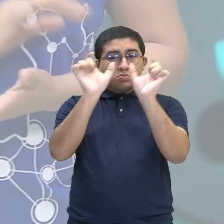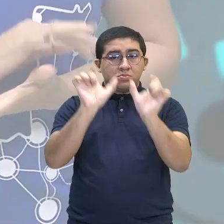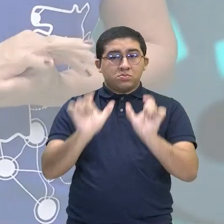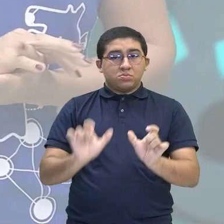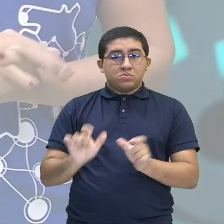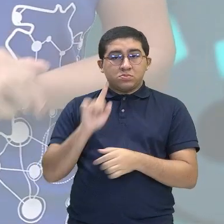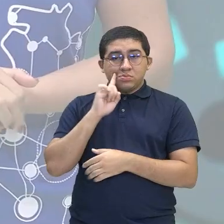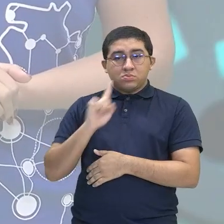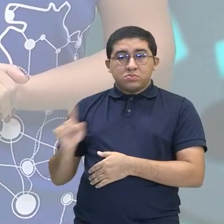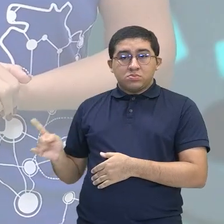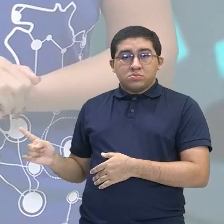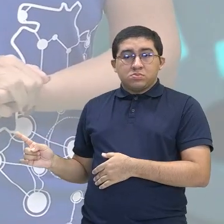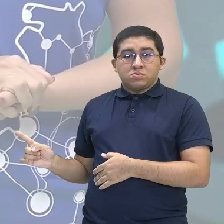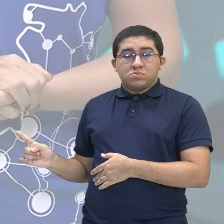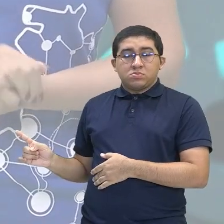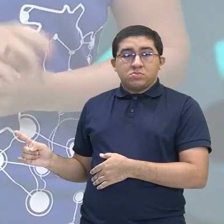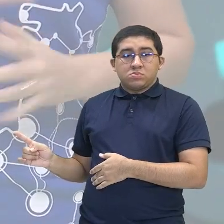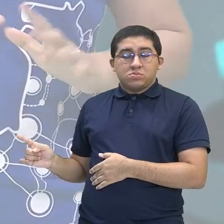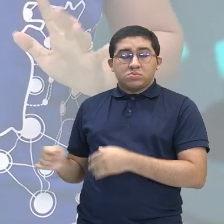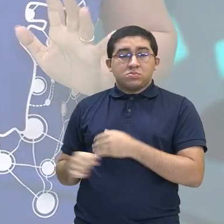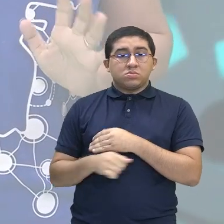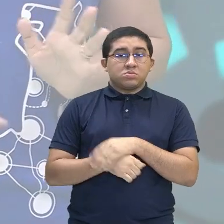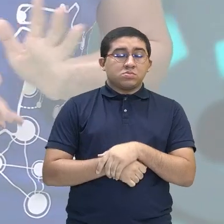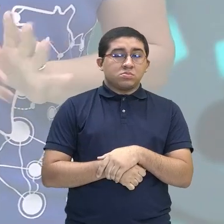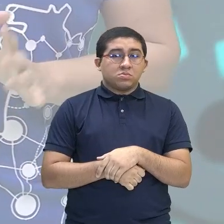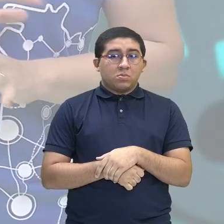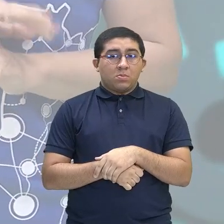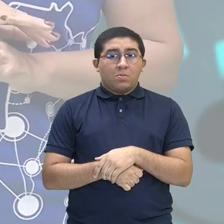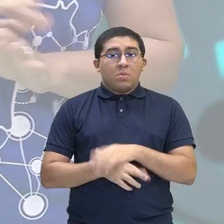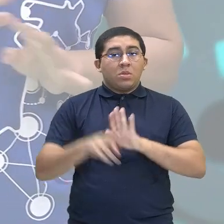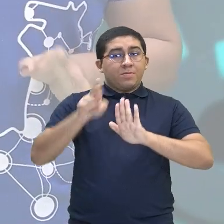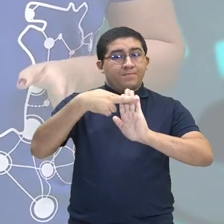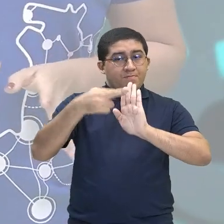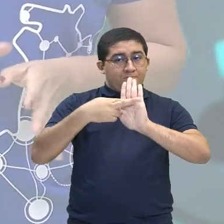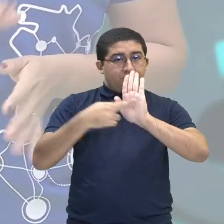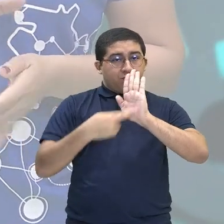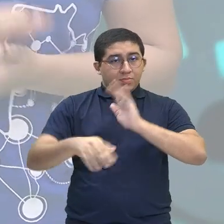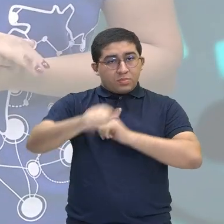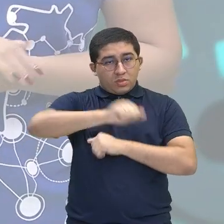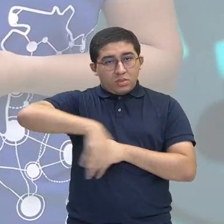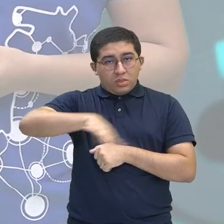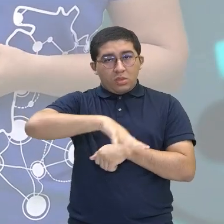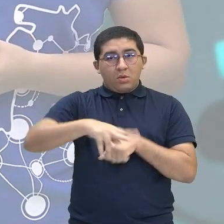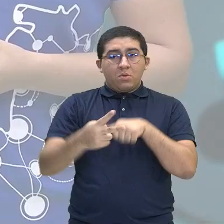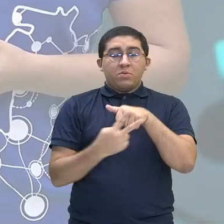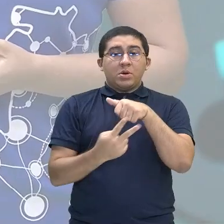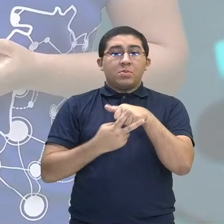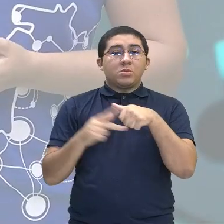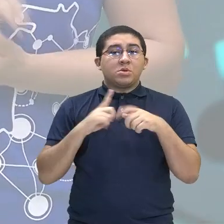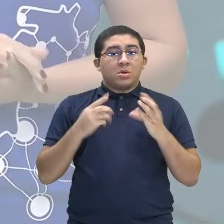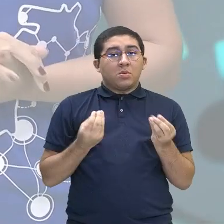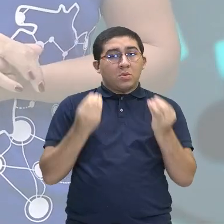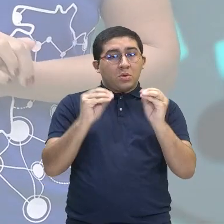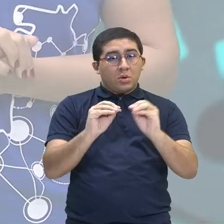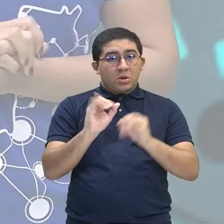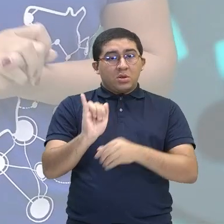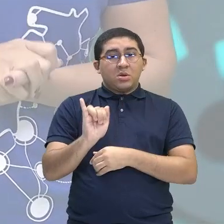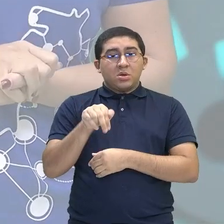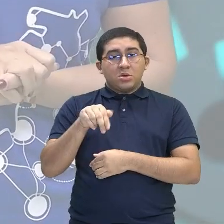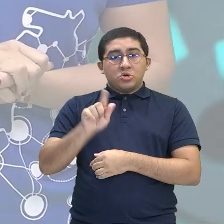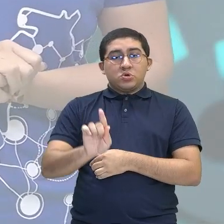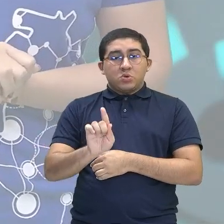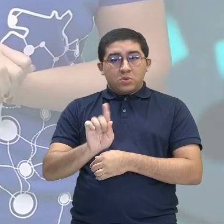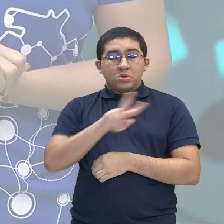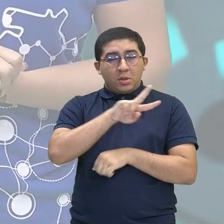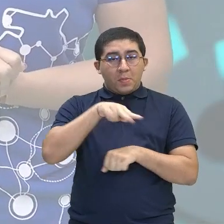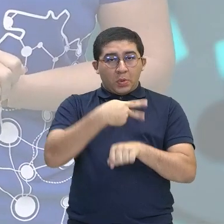fica opening, tá bom? Então, regra geral, a maioria dos verbos vai receber o ing